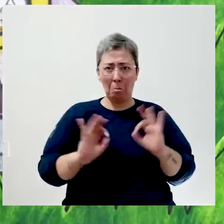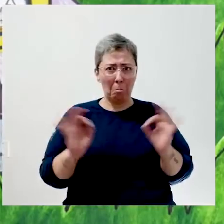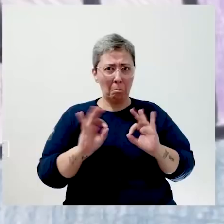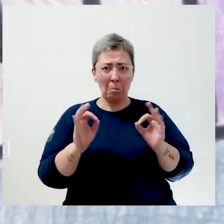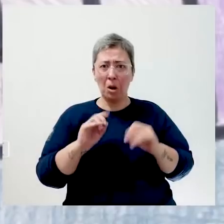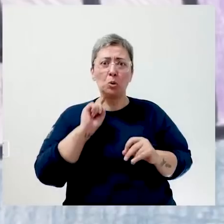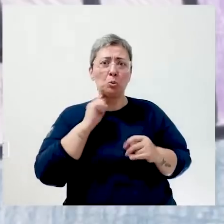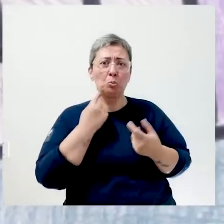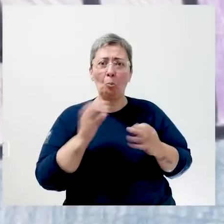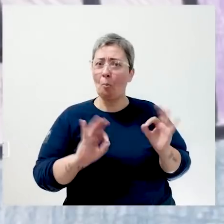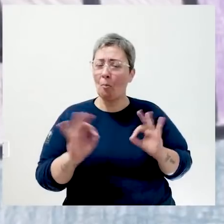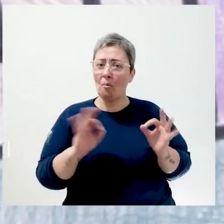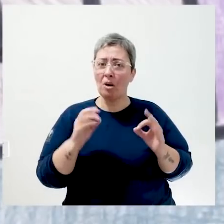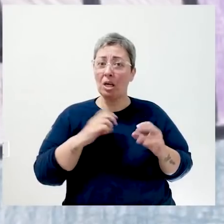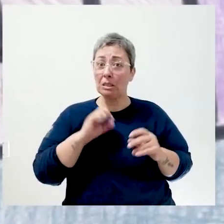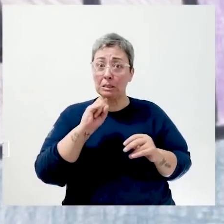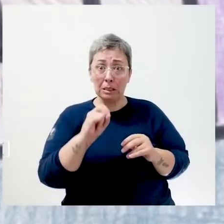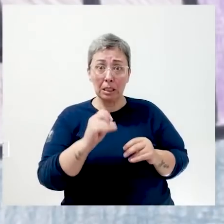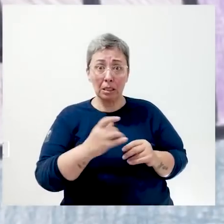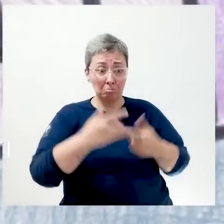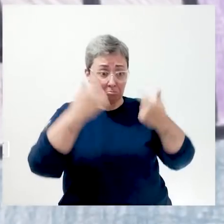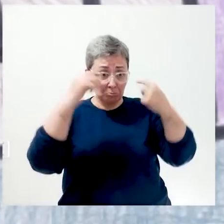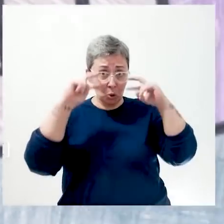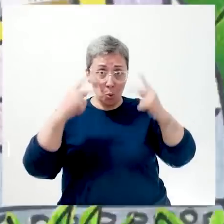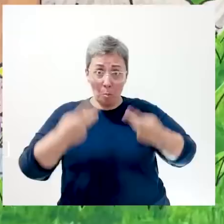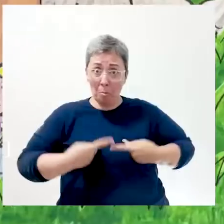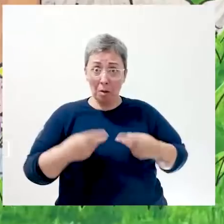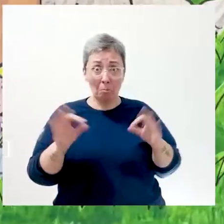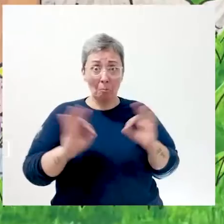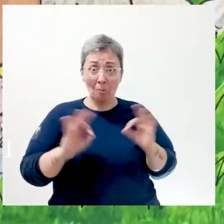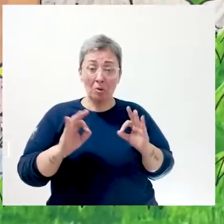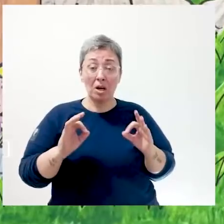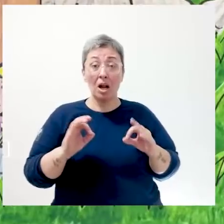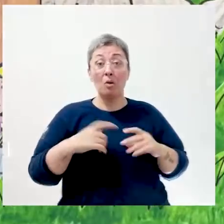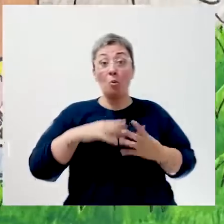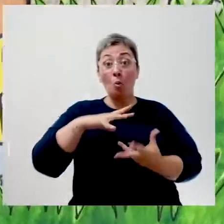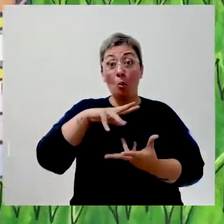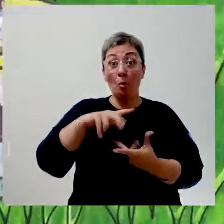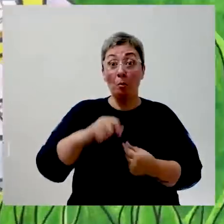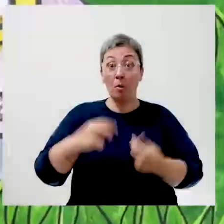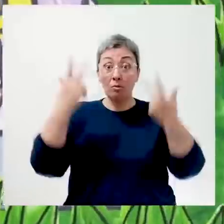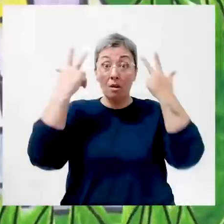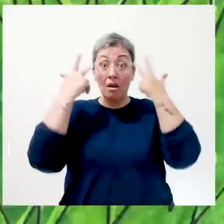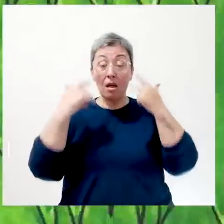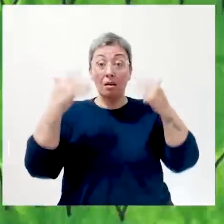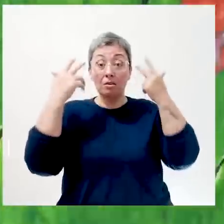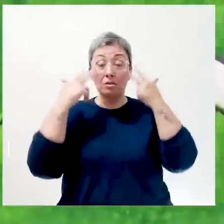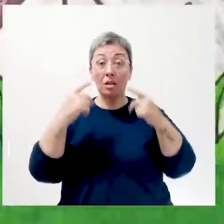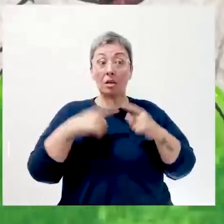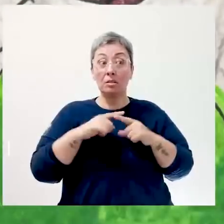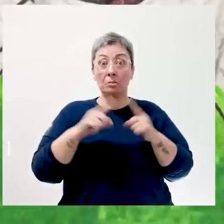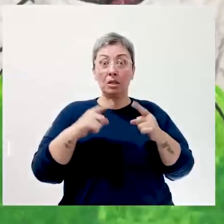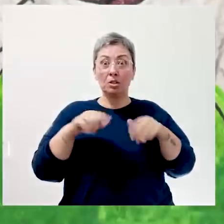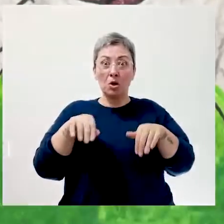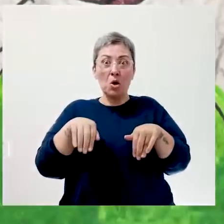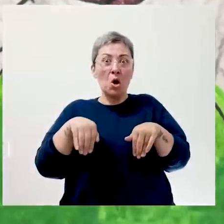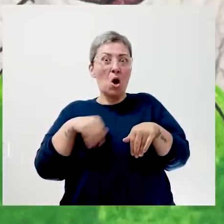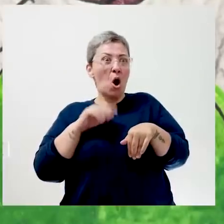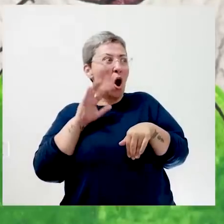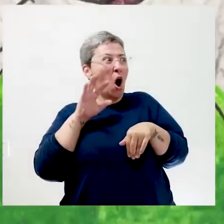poluição. Ou seja, na ausência dos seres humanos, o mundo era mais natural. De repente, um